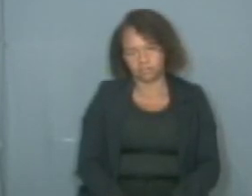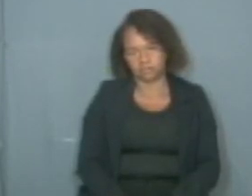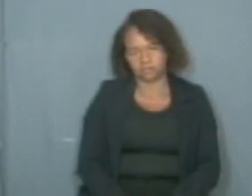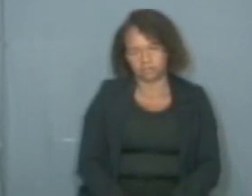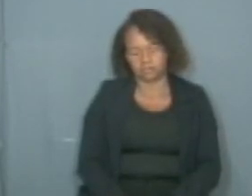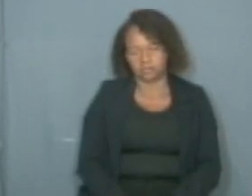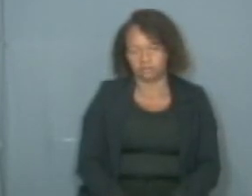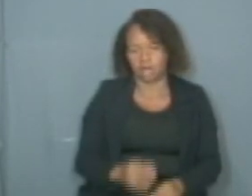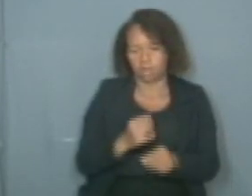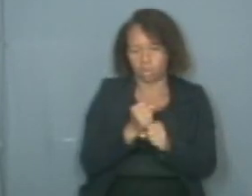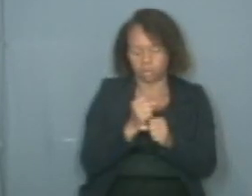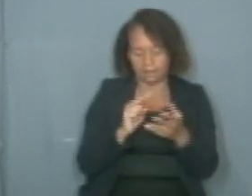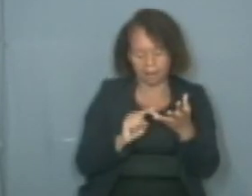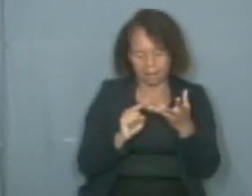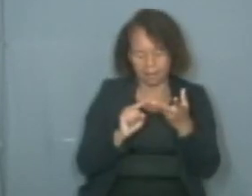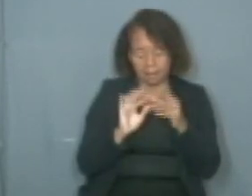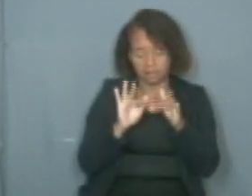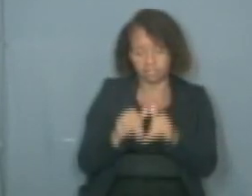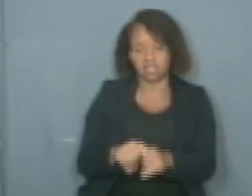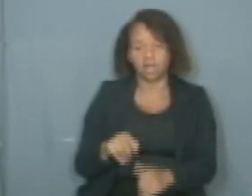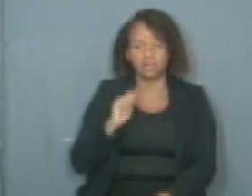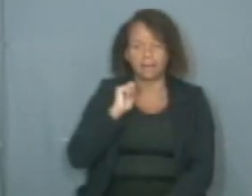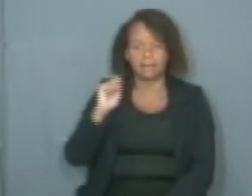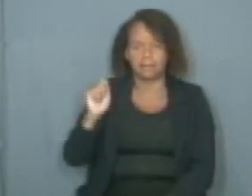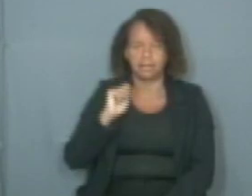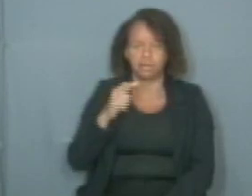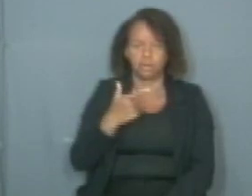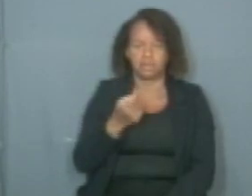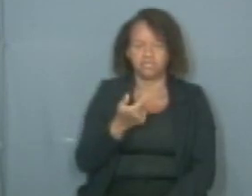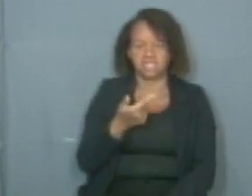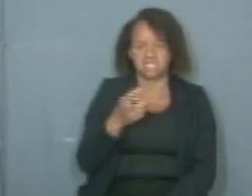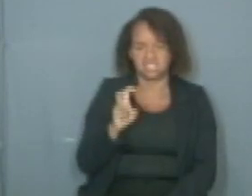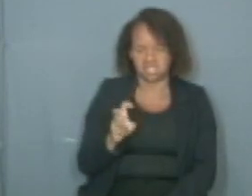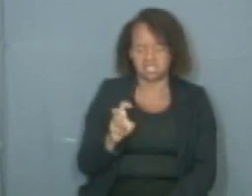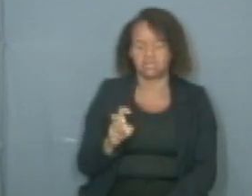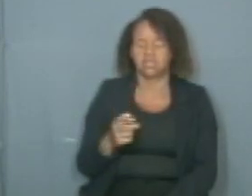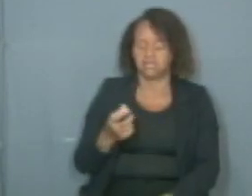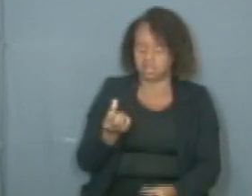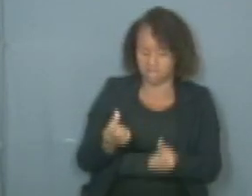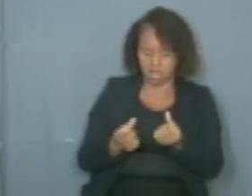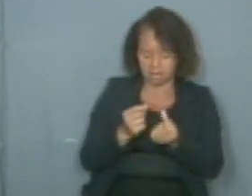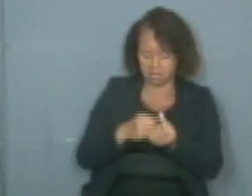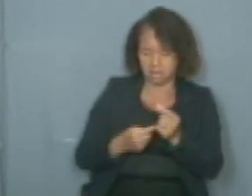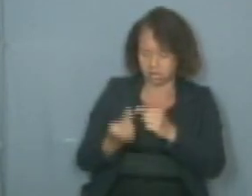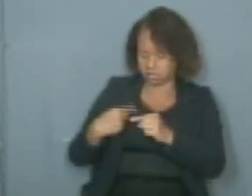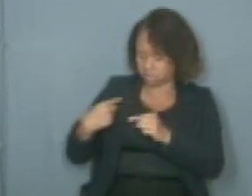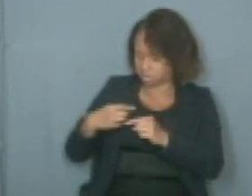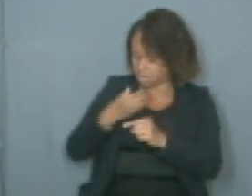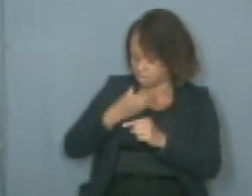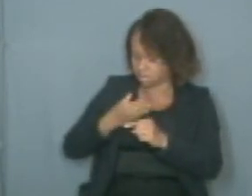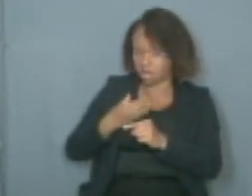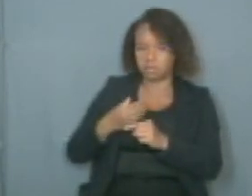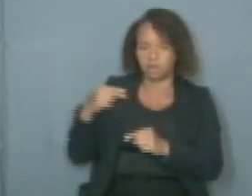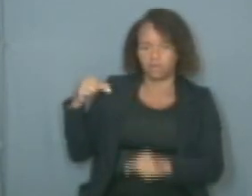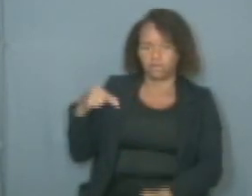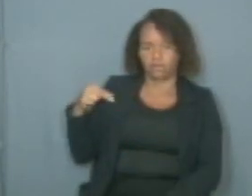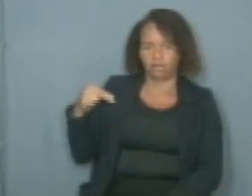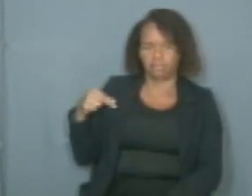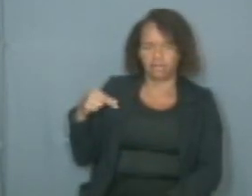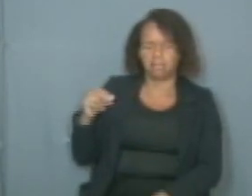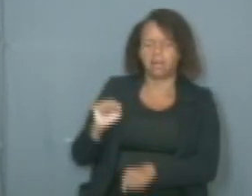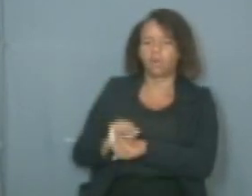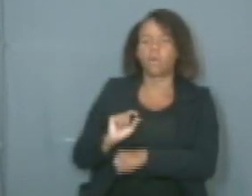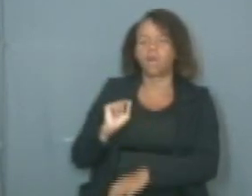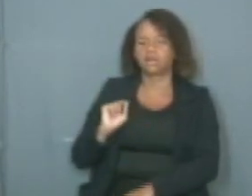Façam a conta, nós estamos no final do mês 4 de 2025. 6 meses, voltando dezembro, novembro. Parou